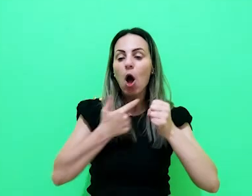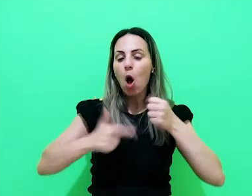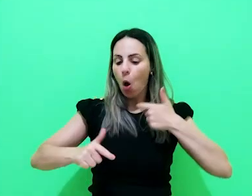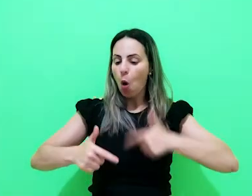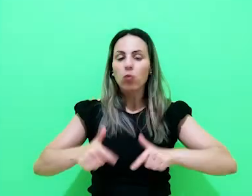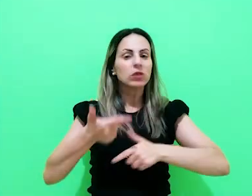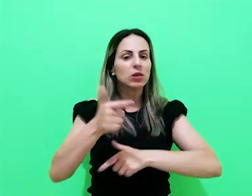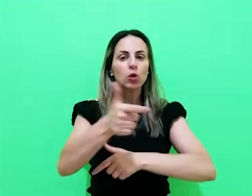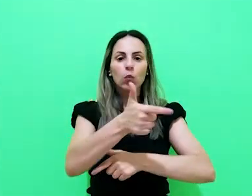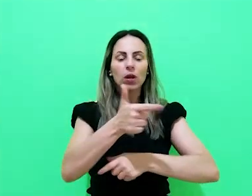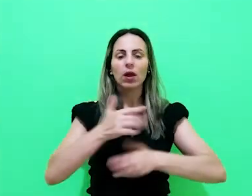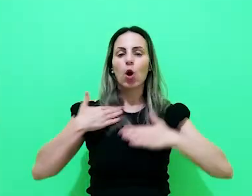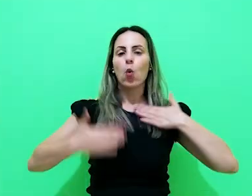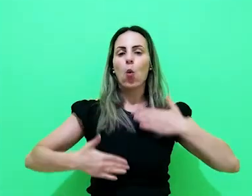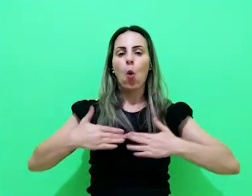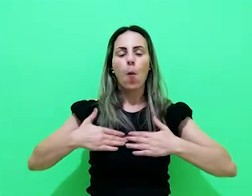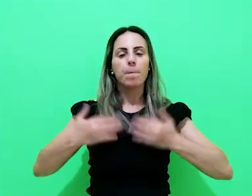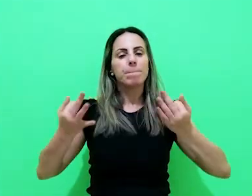lesões.